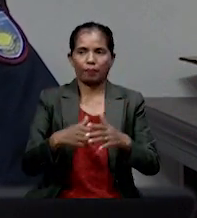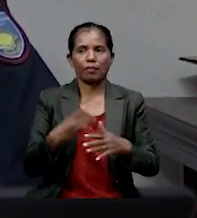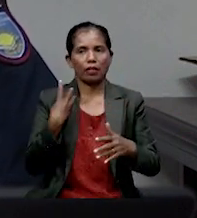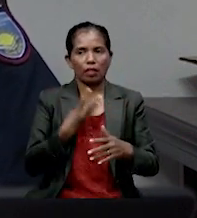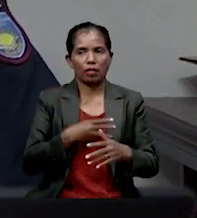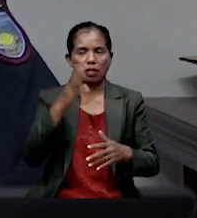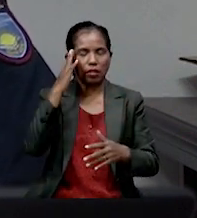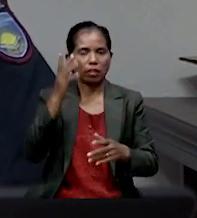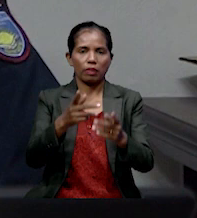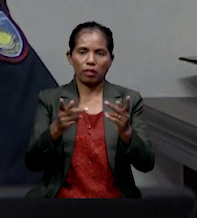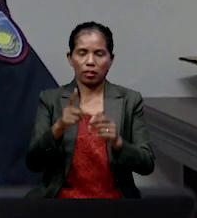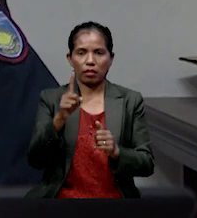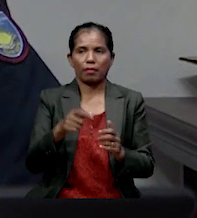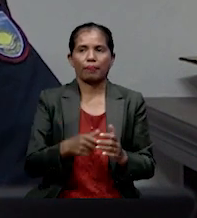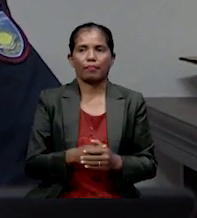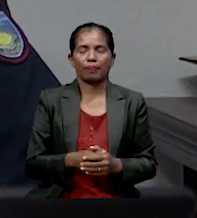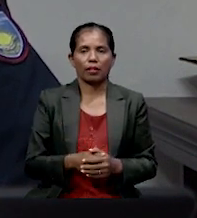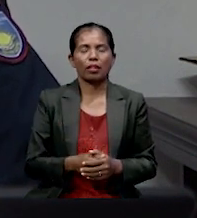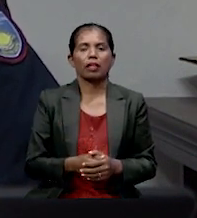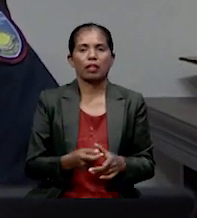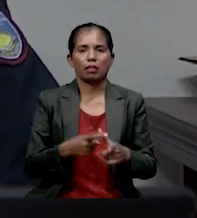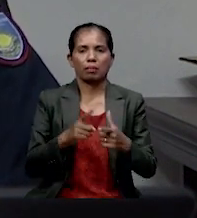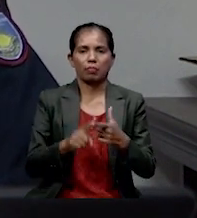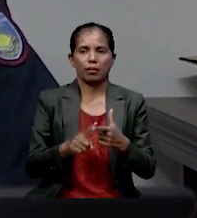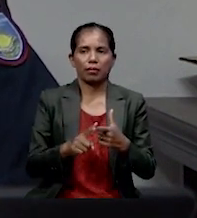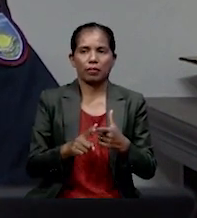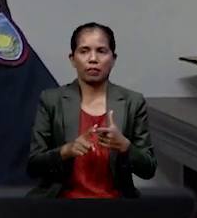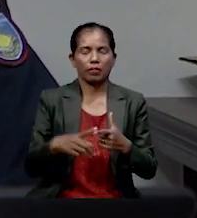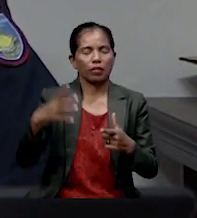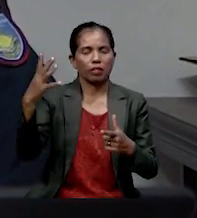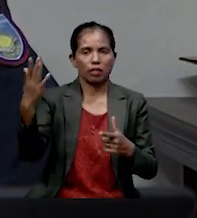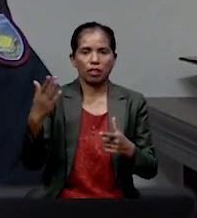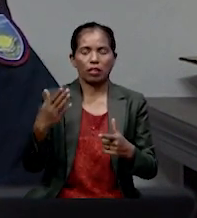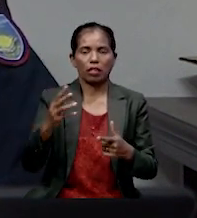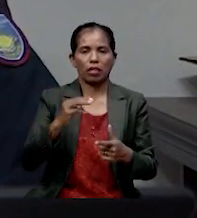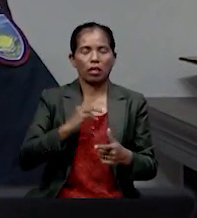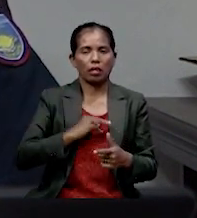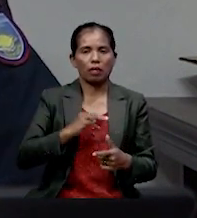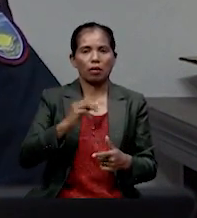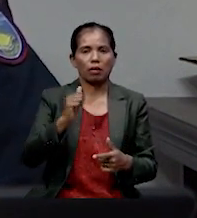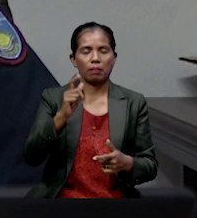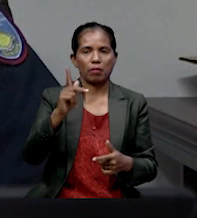faz nenhuma ideia. Pois, ia filho falar, tenham mascarinhas, ia filho falar, tenham